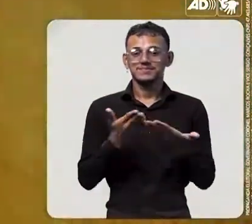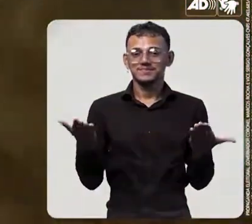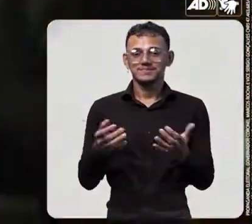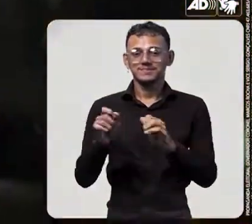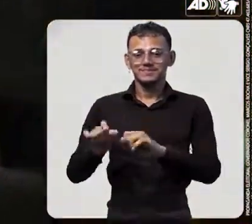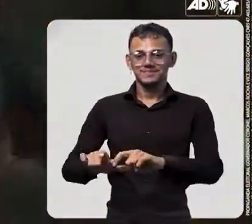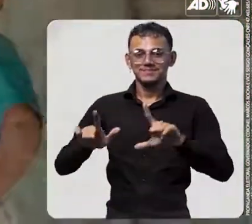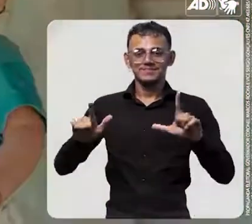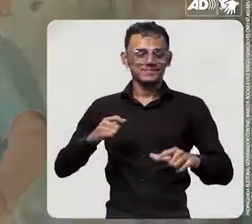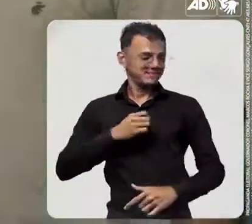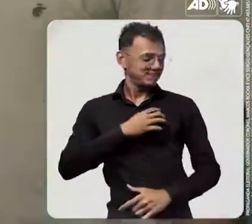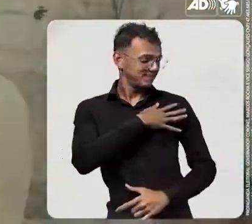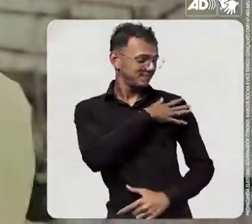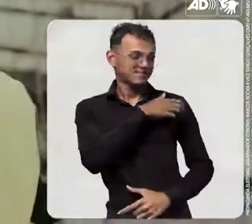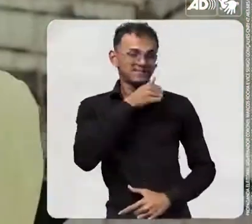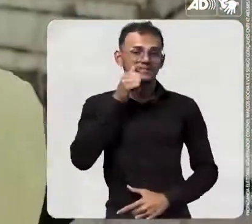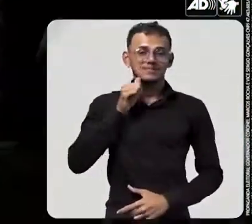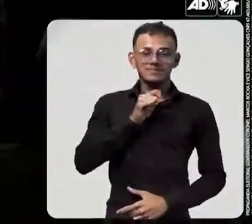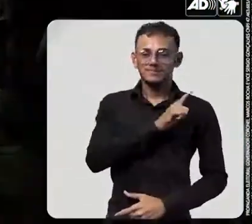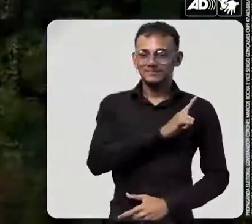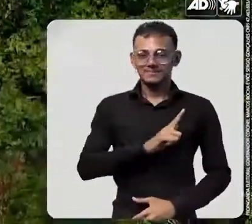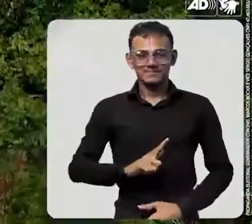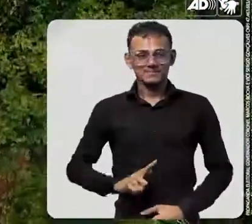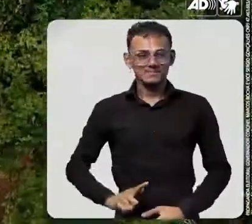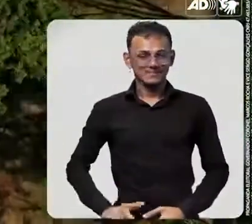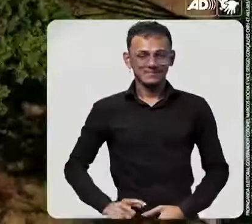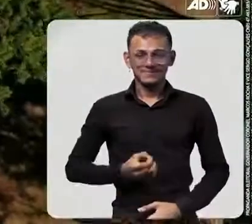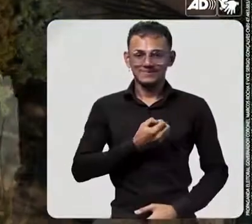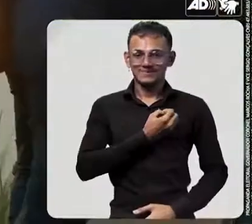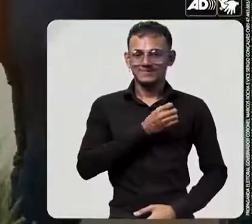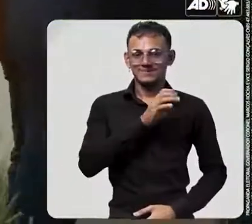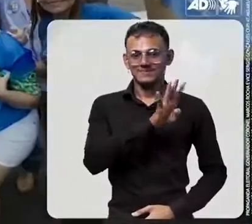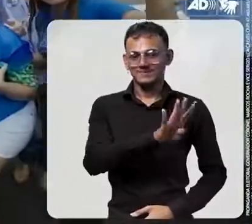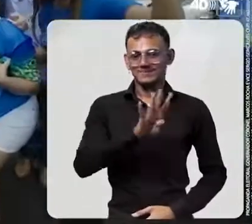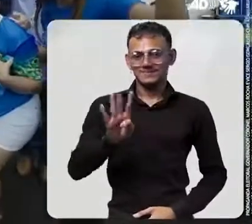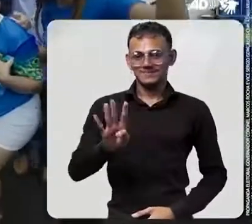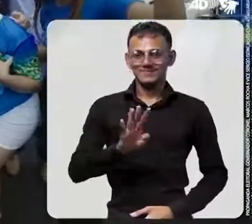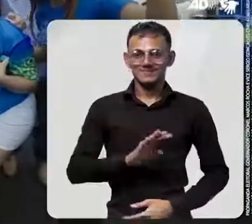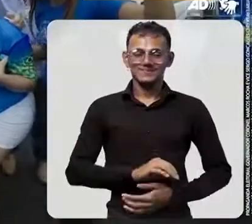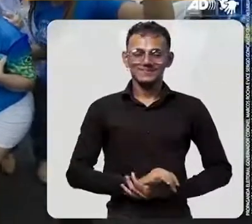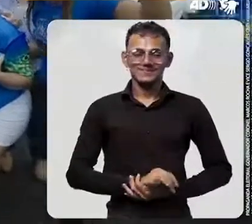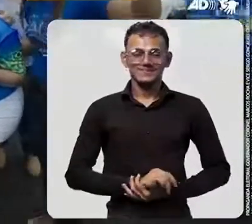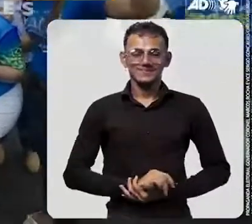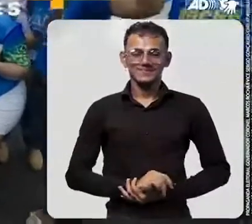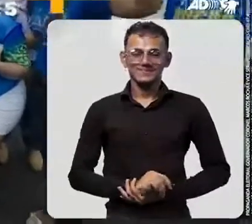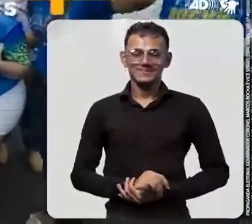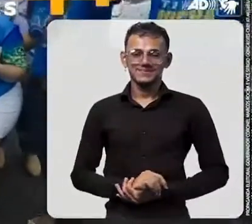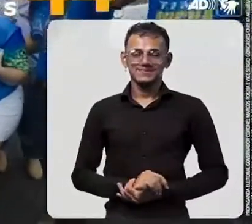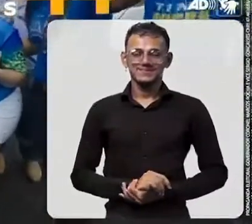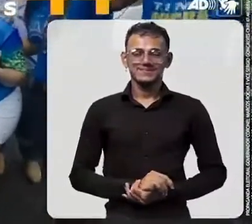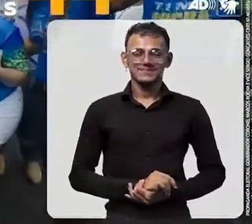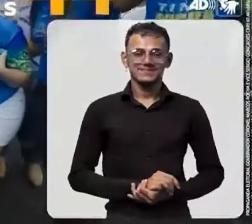Começa agora o programa Coronel Marcos Rocha. Governador 44.